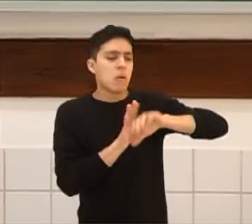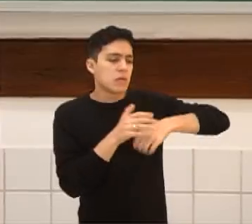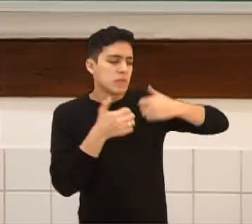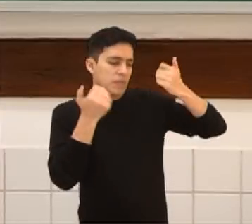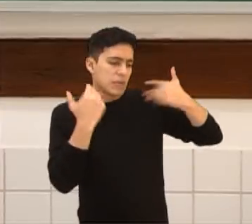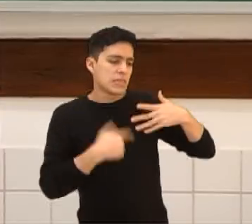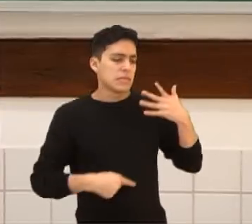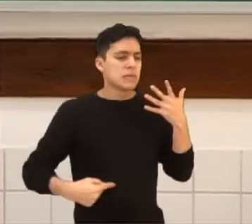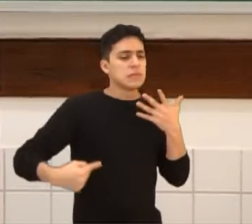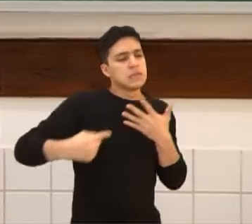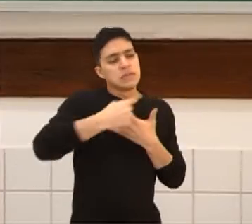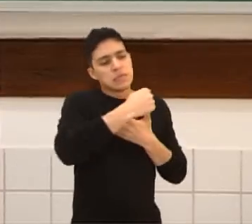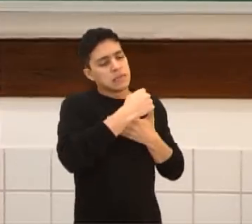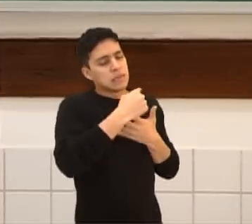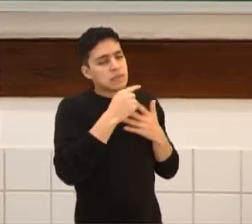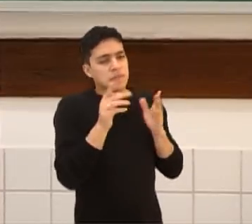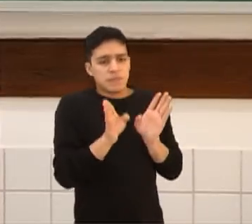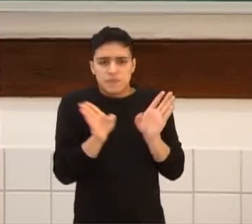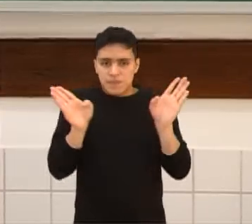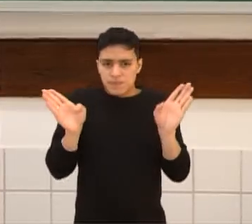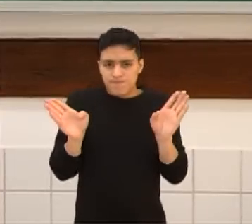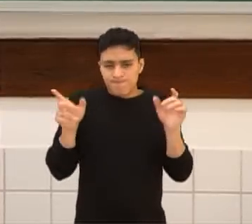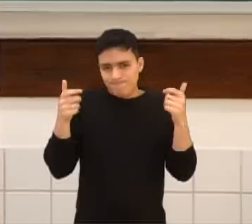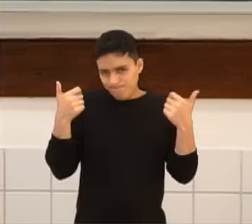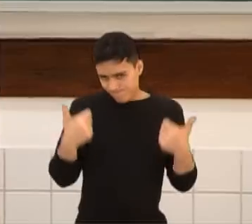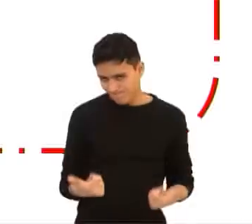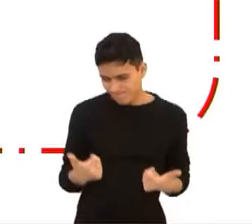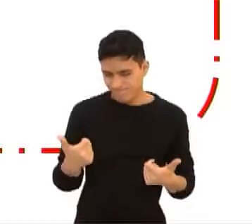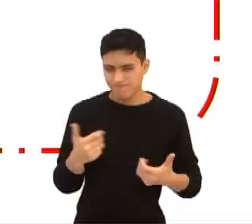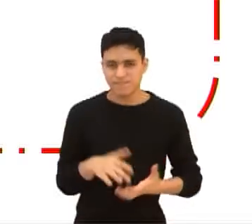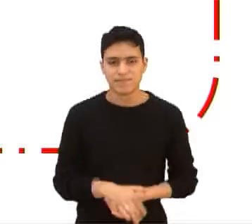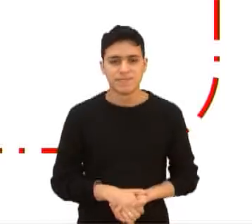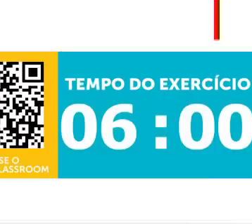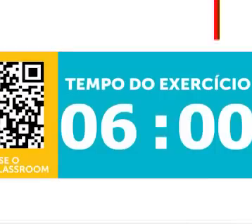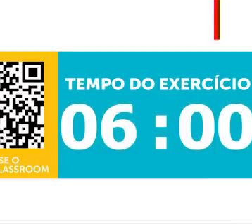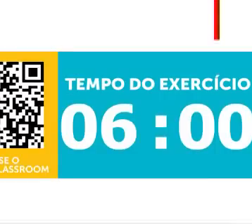os aspectos físicos da tundra e da taiga. Vai lá!